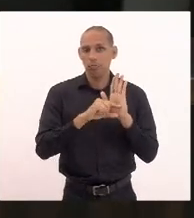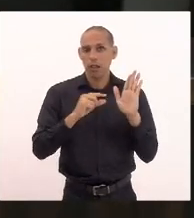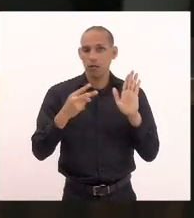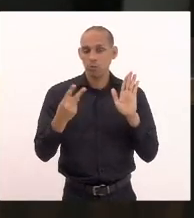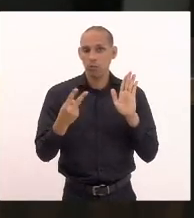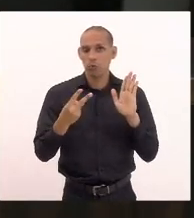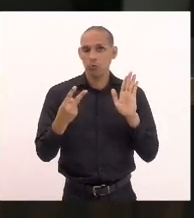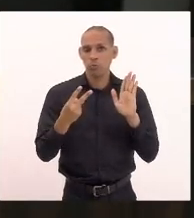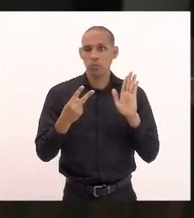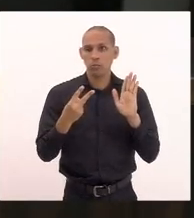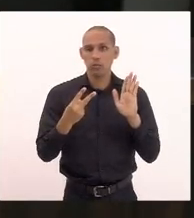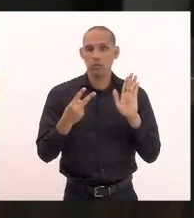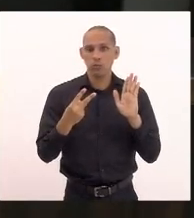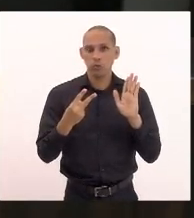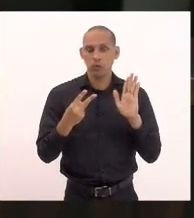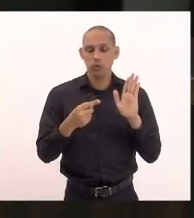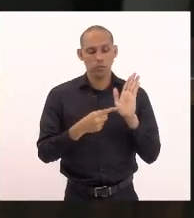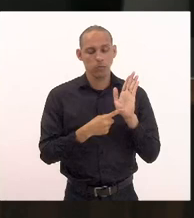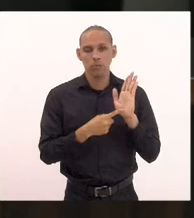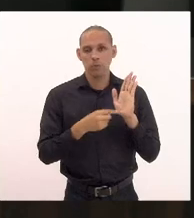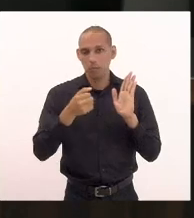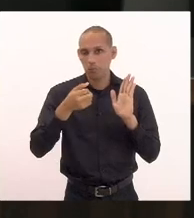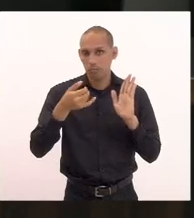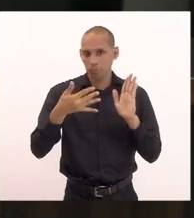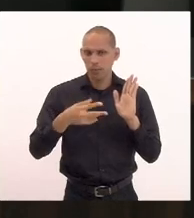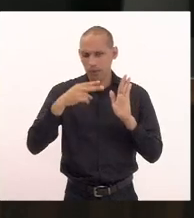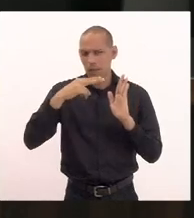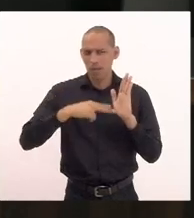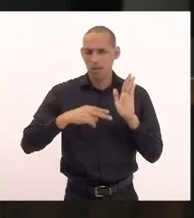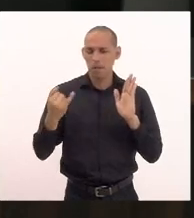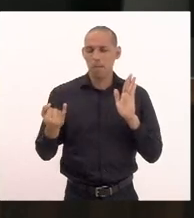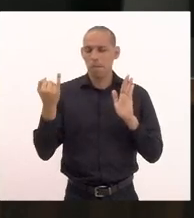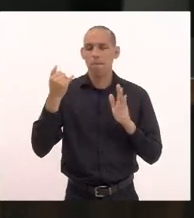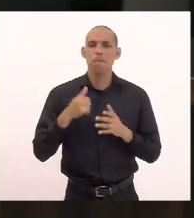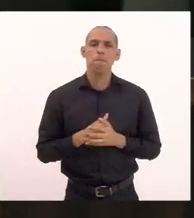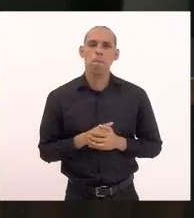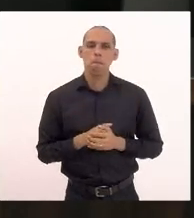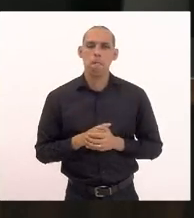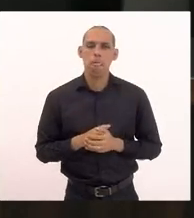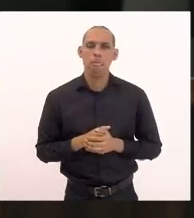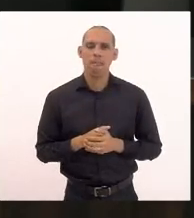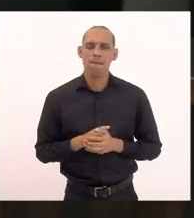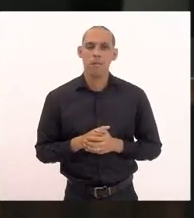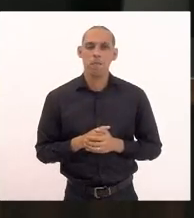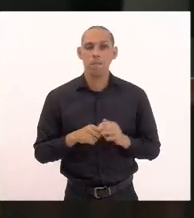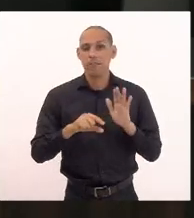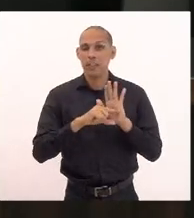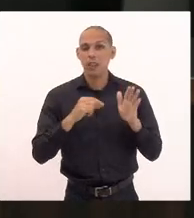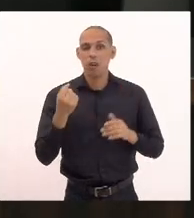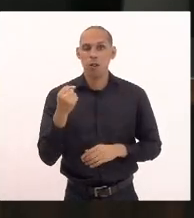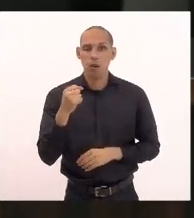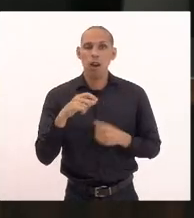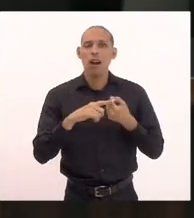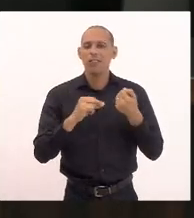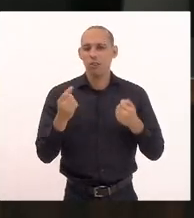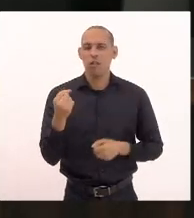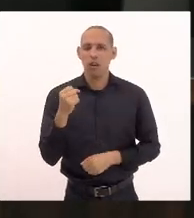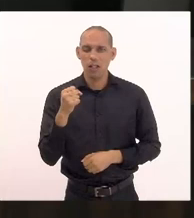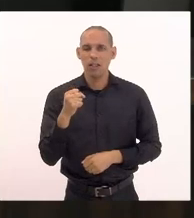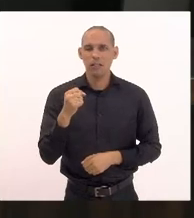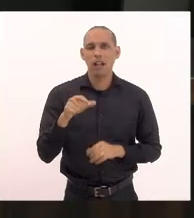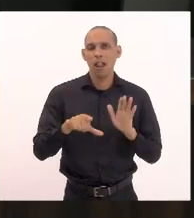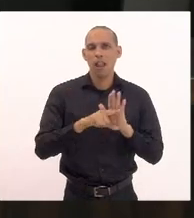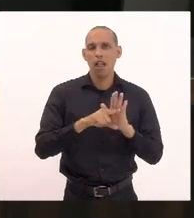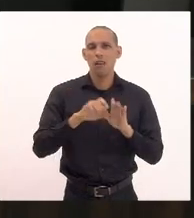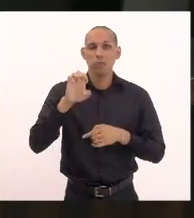Nas hipóteses, parágrafo segundo. Vamos ler, né, que é importante. O artigo 8º da Lei Estadual 91-91, de